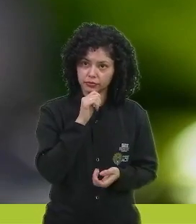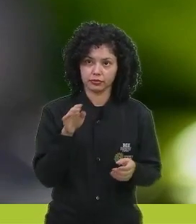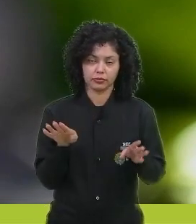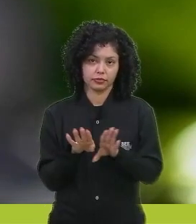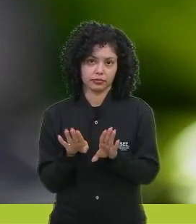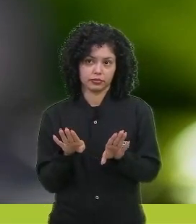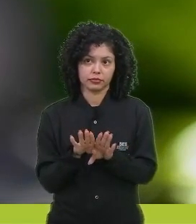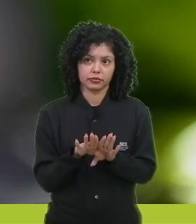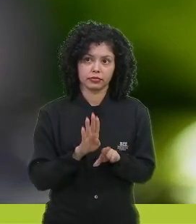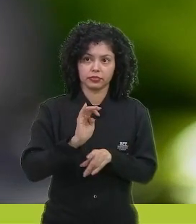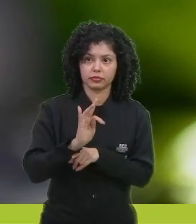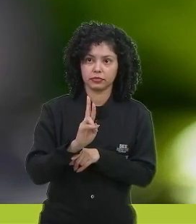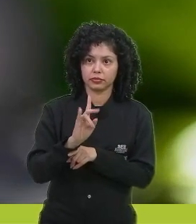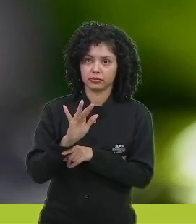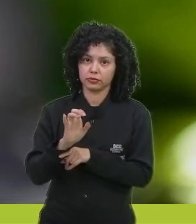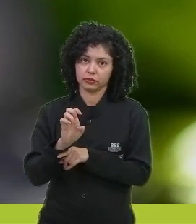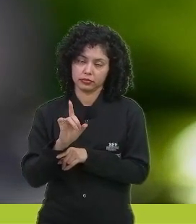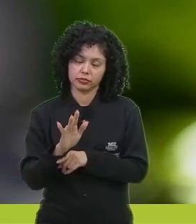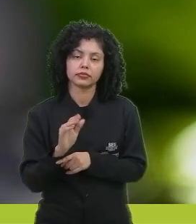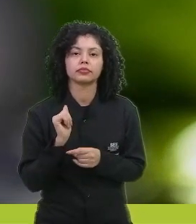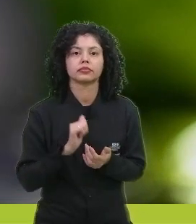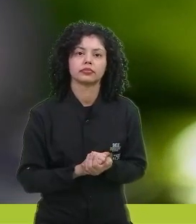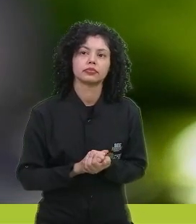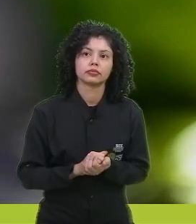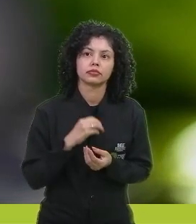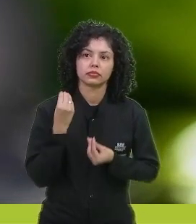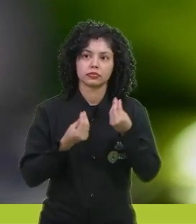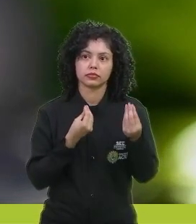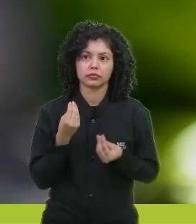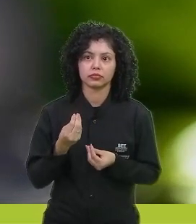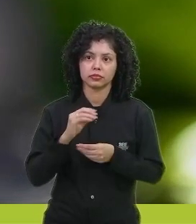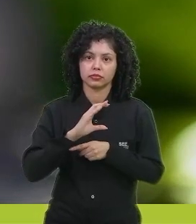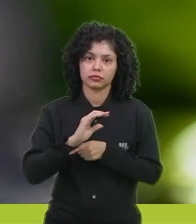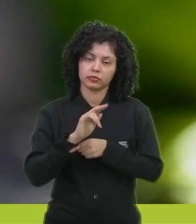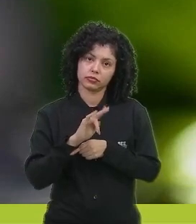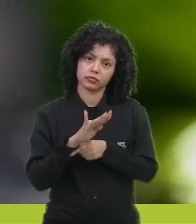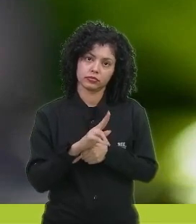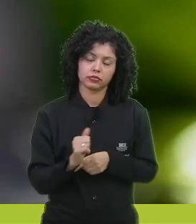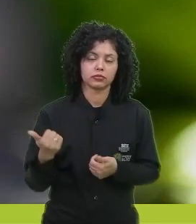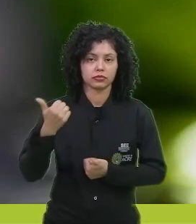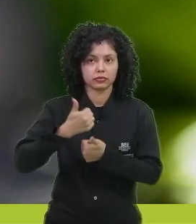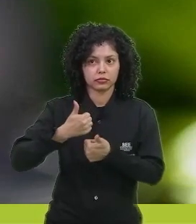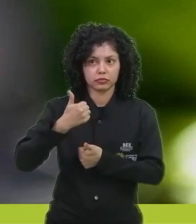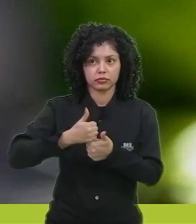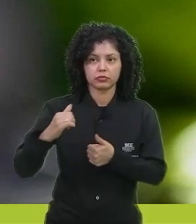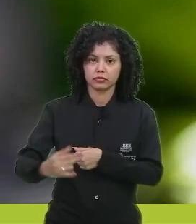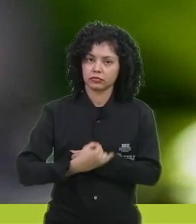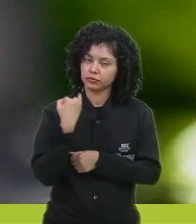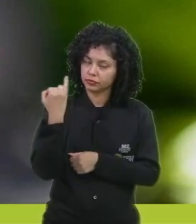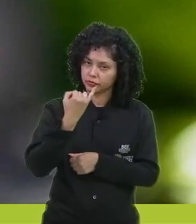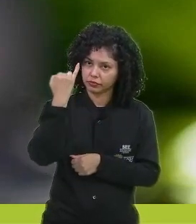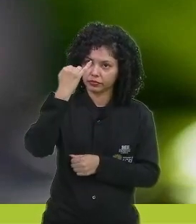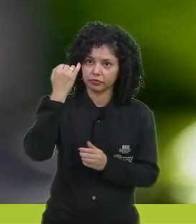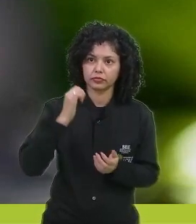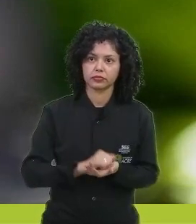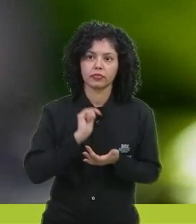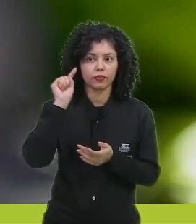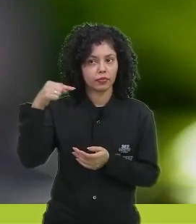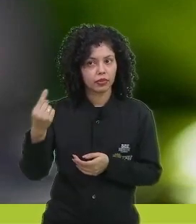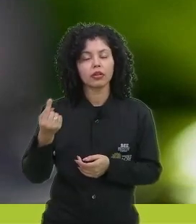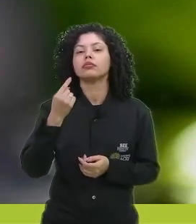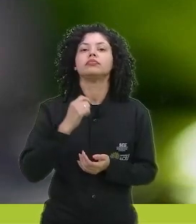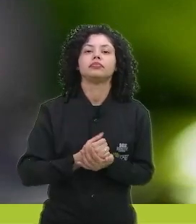tenho esse biodiesel sendo um biocombustível que ele é utilizado para substituir principalmente